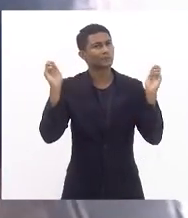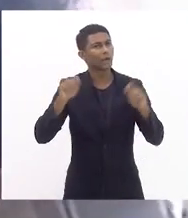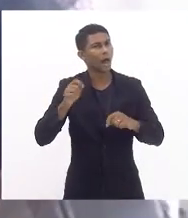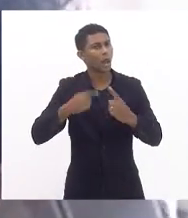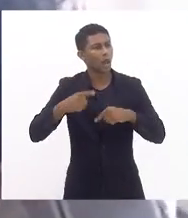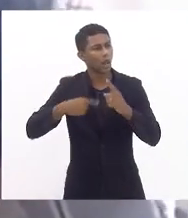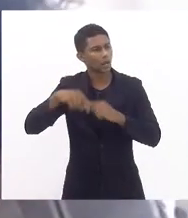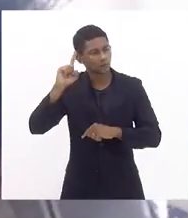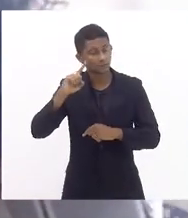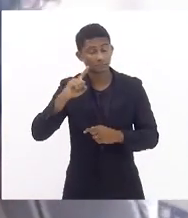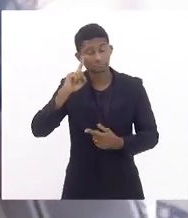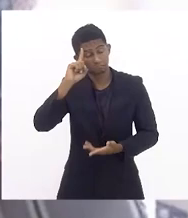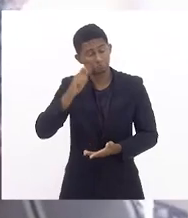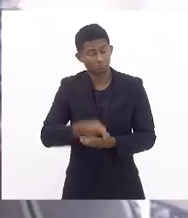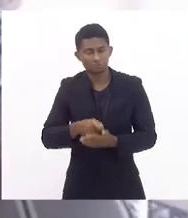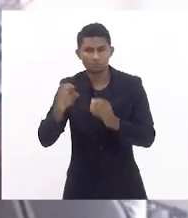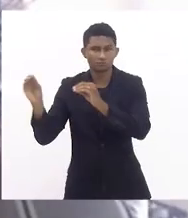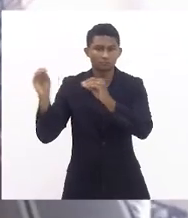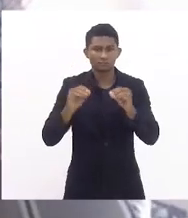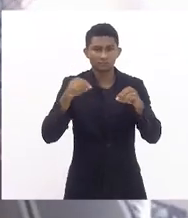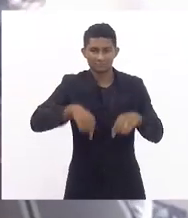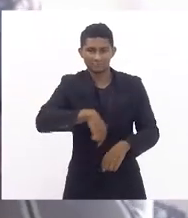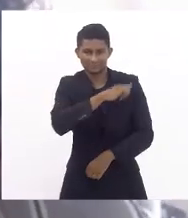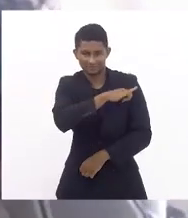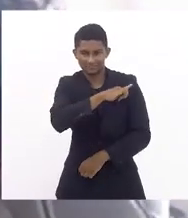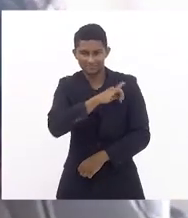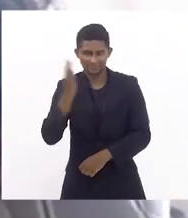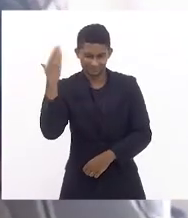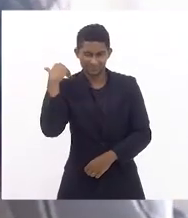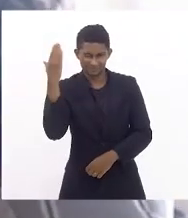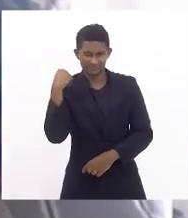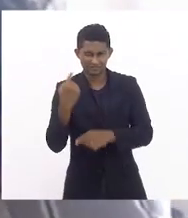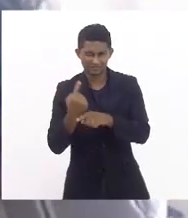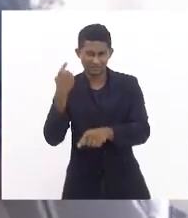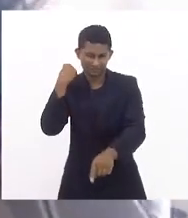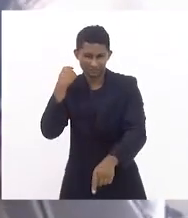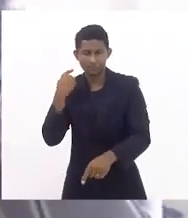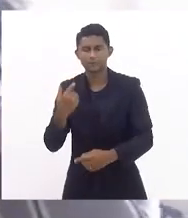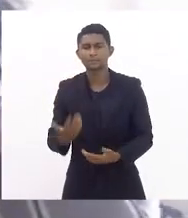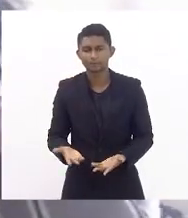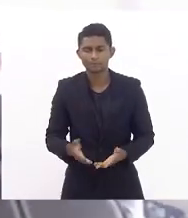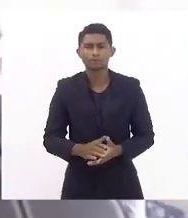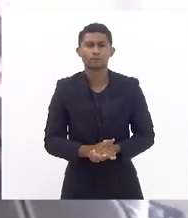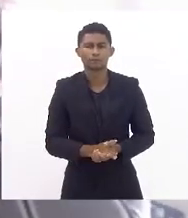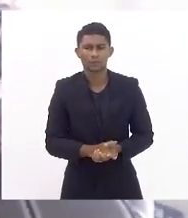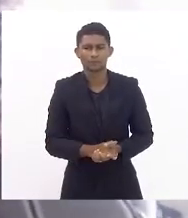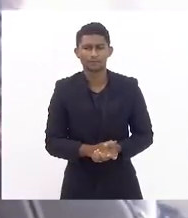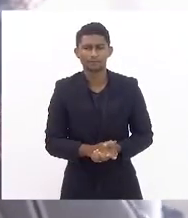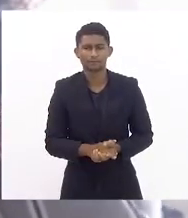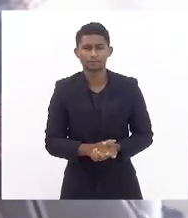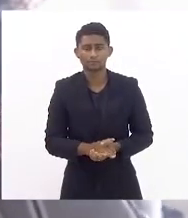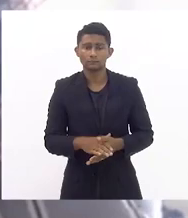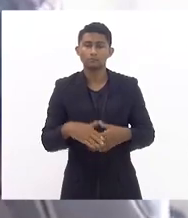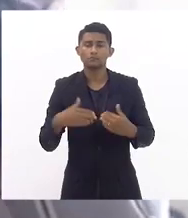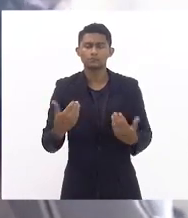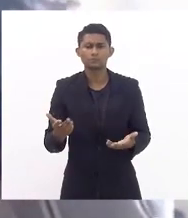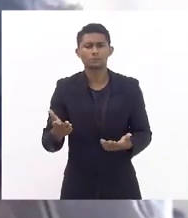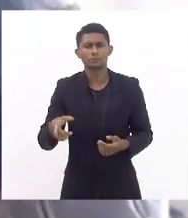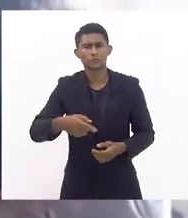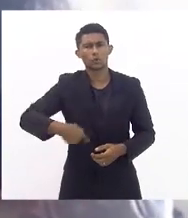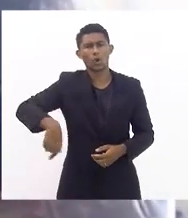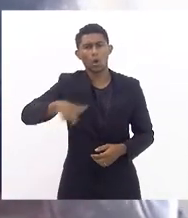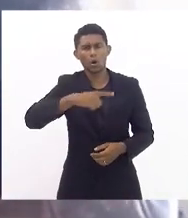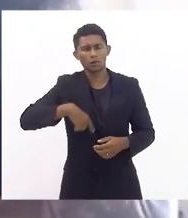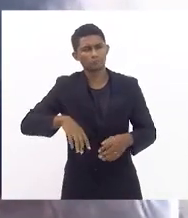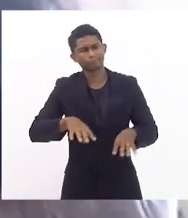proximidade, né, que o que faz ela tomar a decisão de vir para o Rio, dona Ivone, e para o Brasil, toda a era, né,